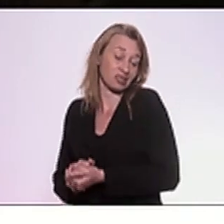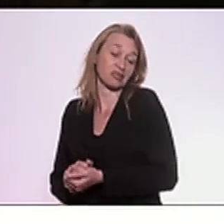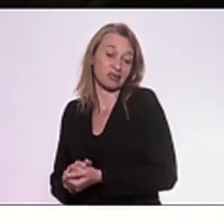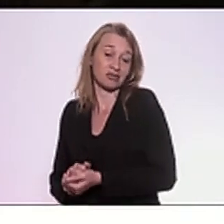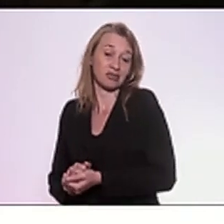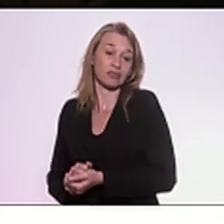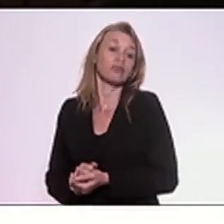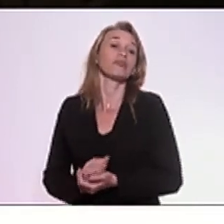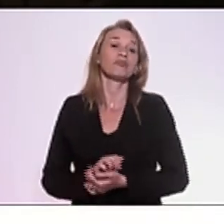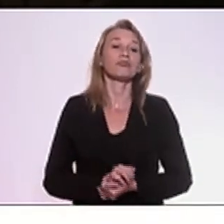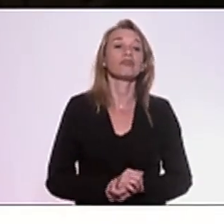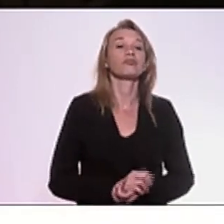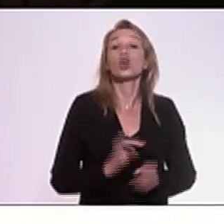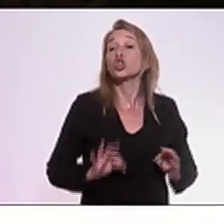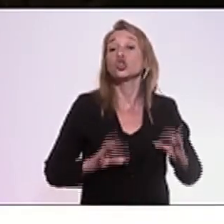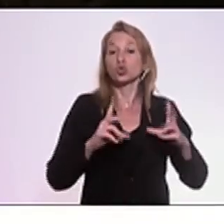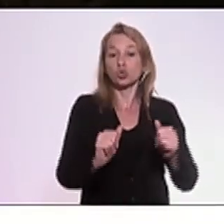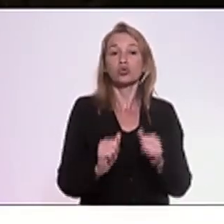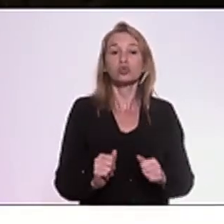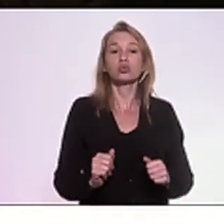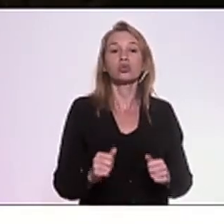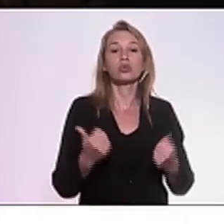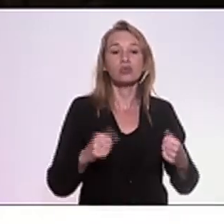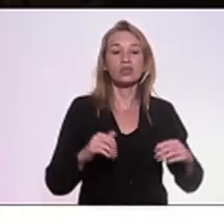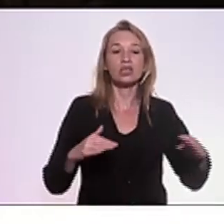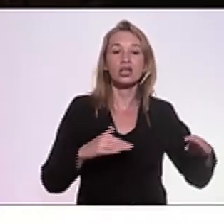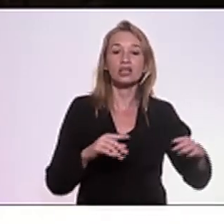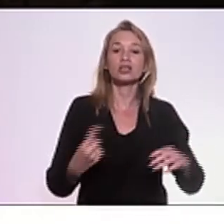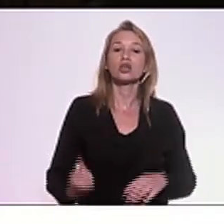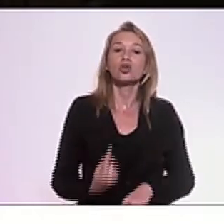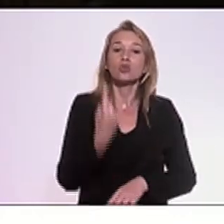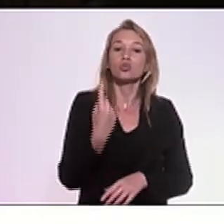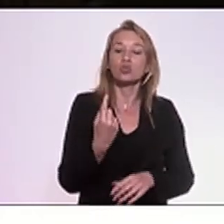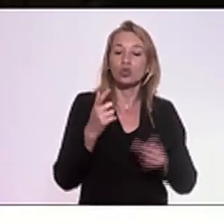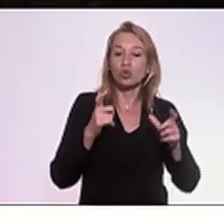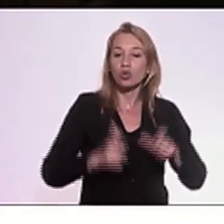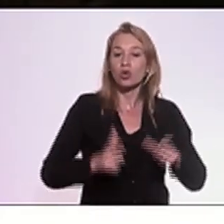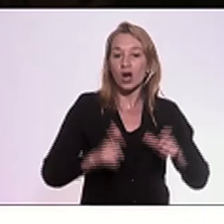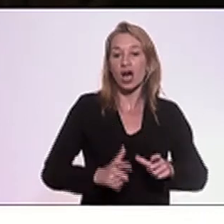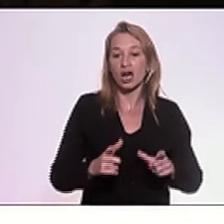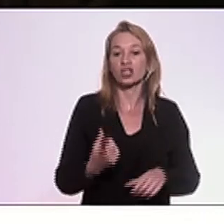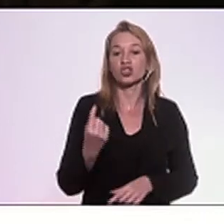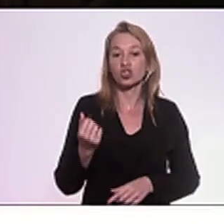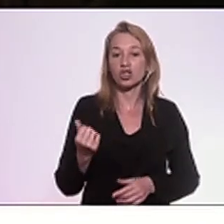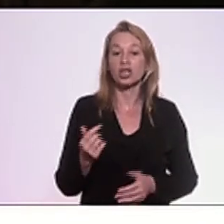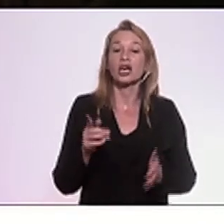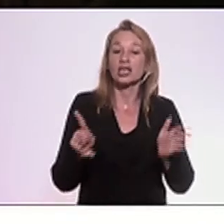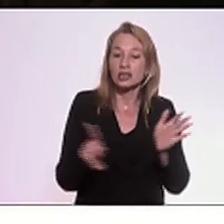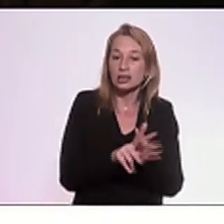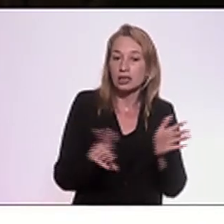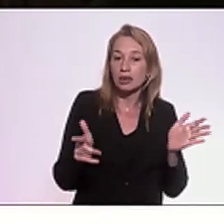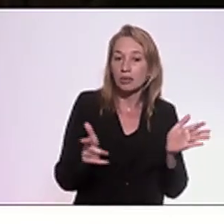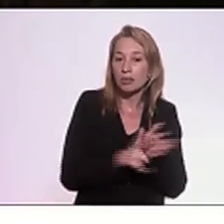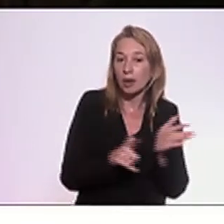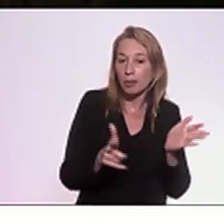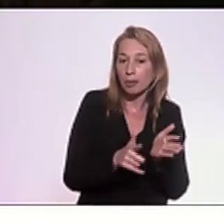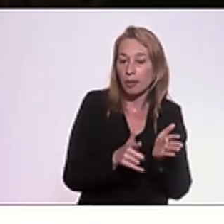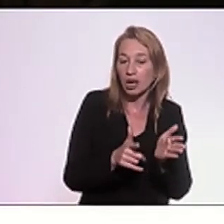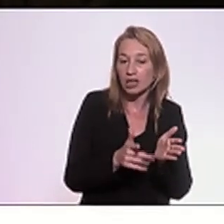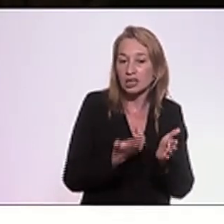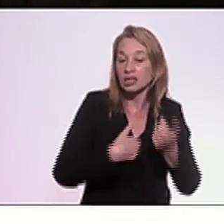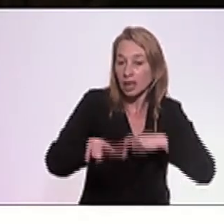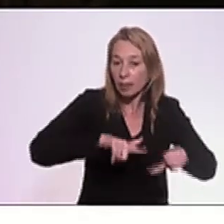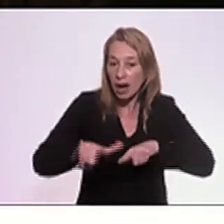a sua manutenção. Tudo deveria ser de uma conta única. Então esse papel da gente encarar esse desafio de